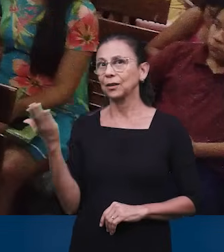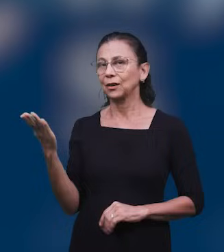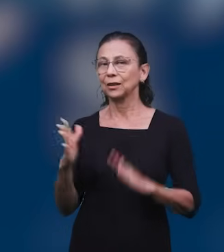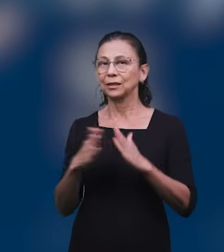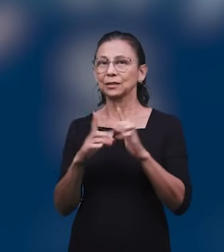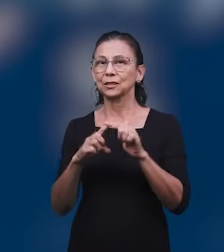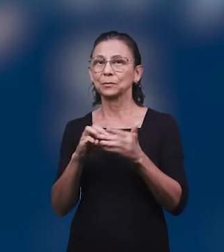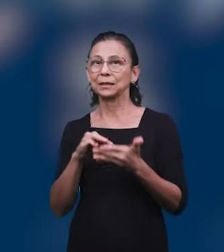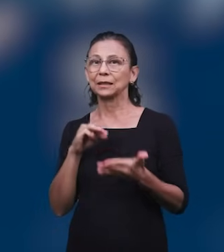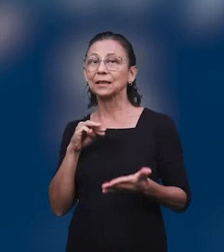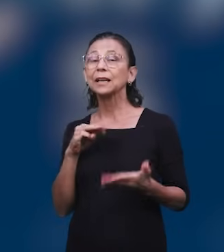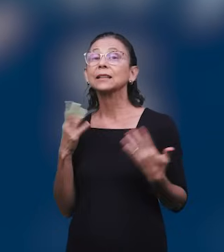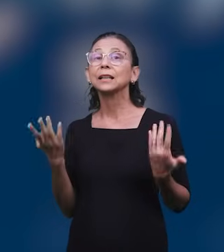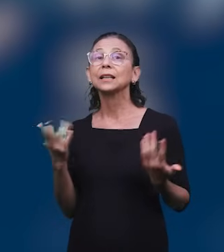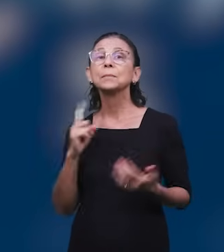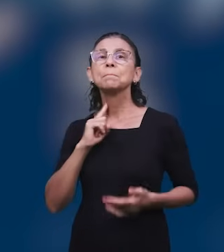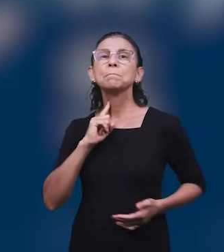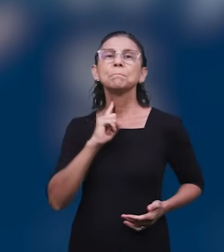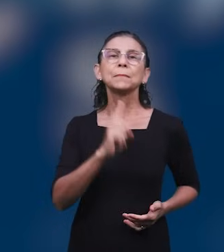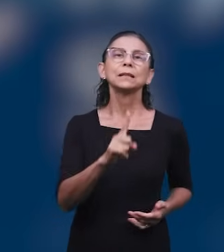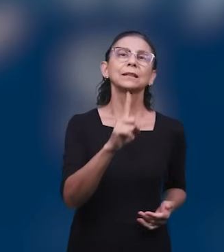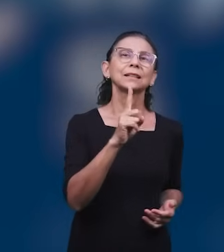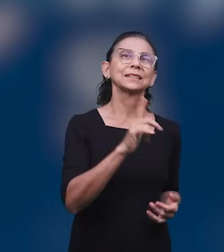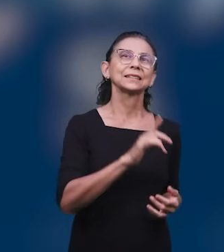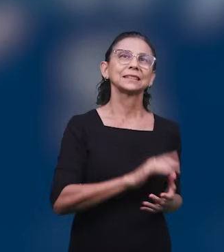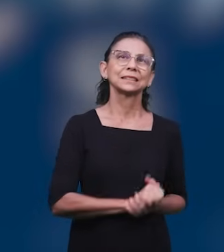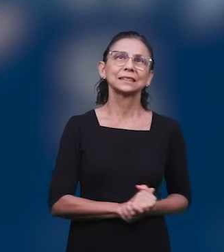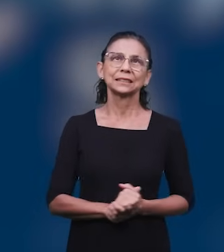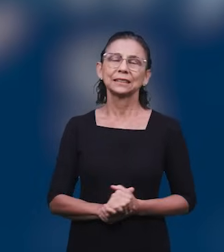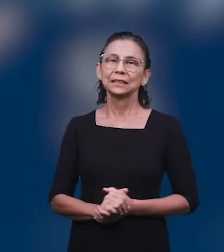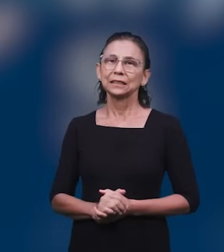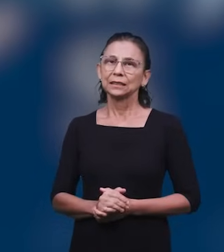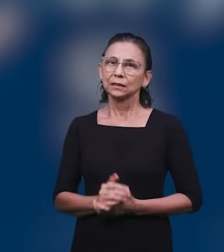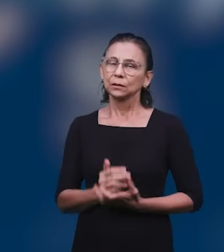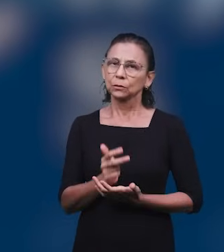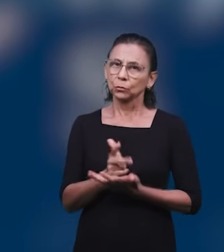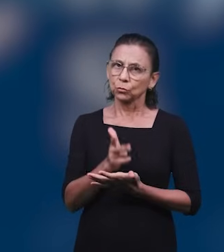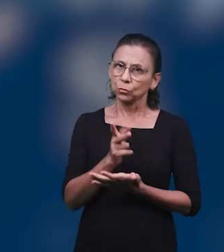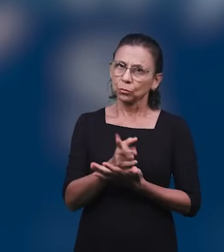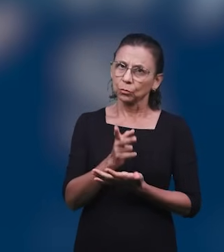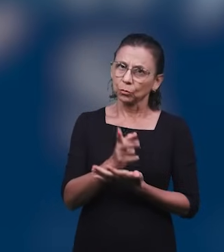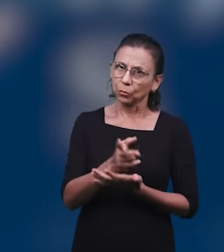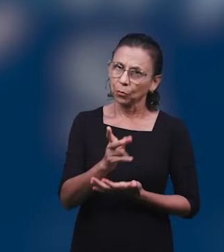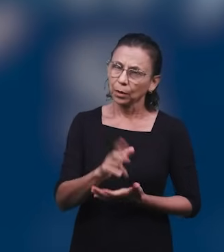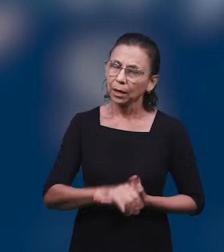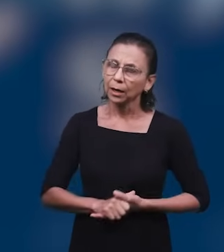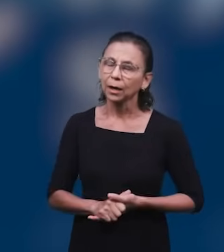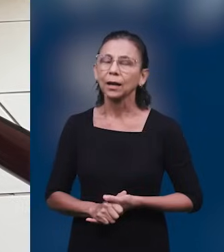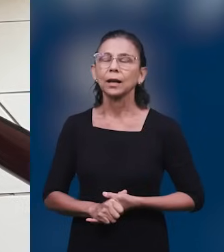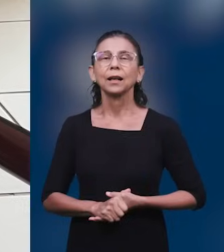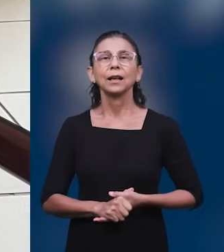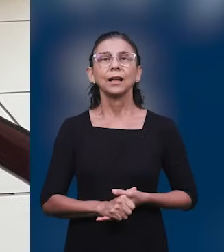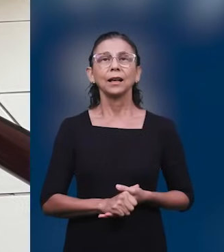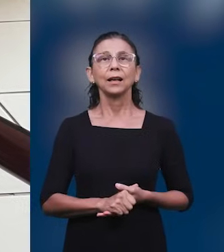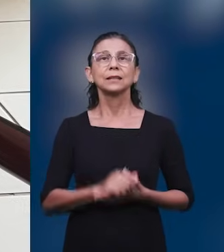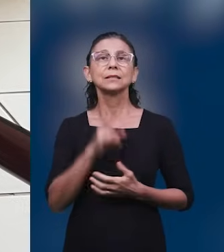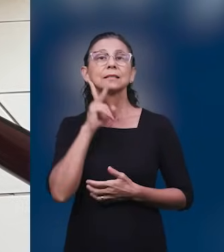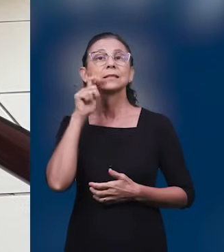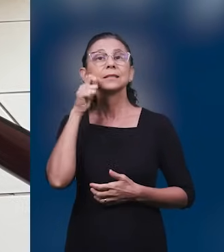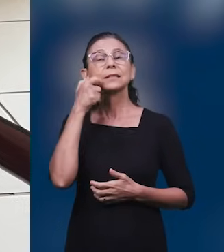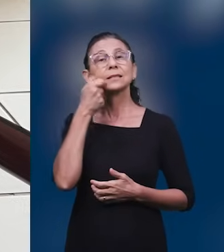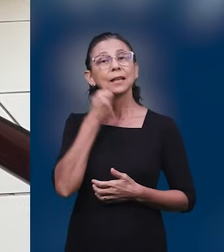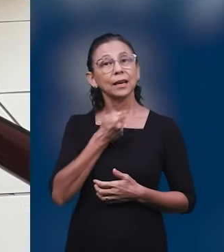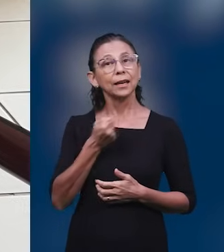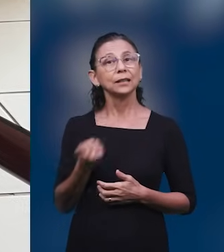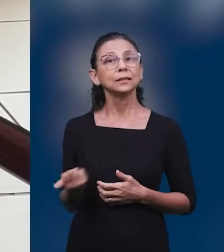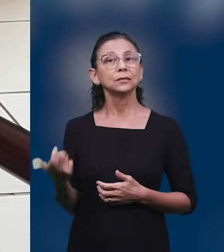da Igreja Maranata de Curvelo, em Minas Gerais. Ceia com os nossos irmãos ali, glorificando a Deus, na Igreja do bairro